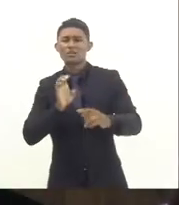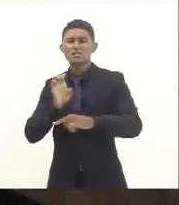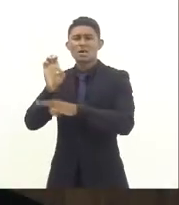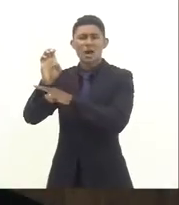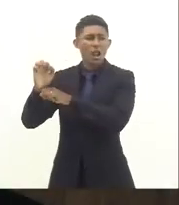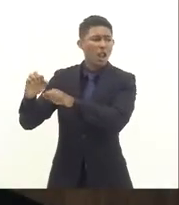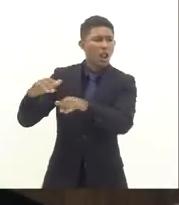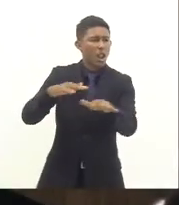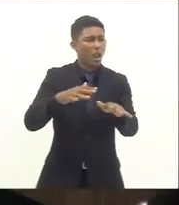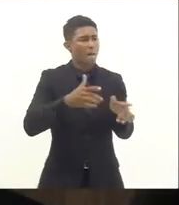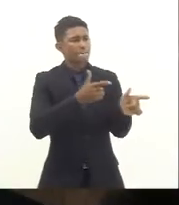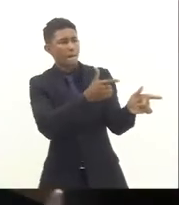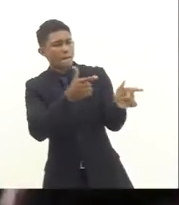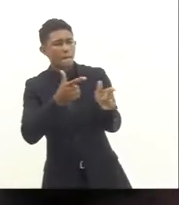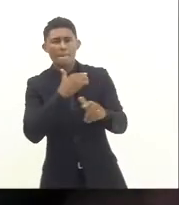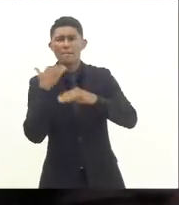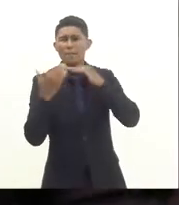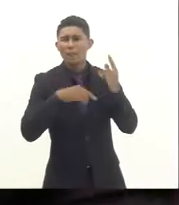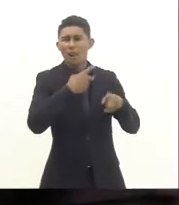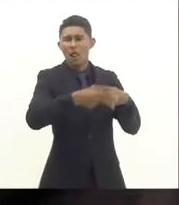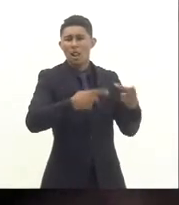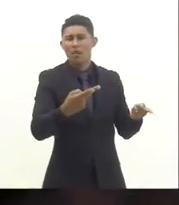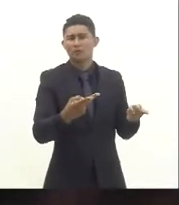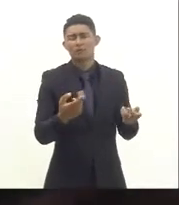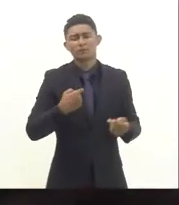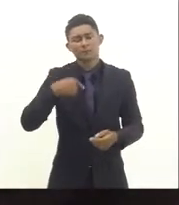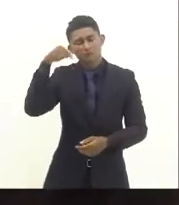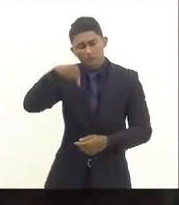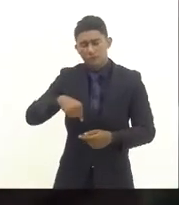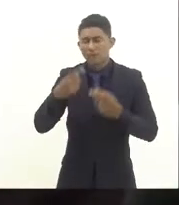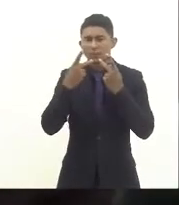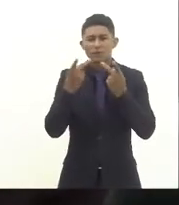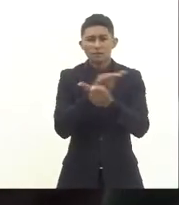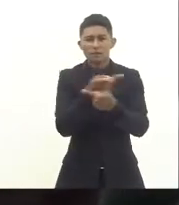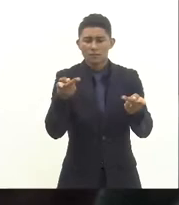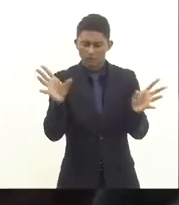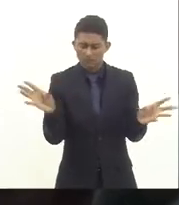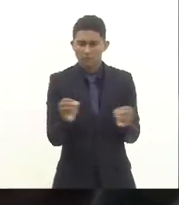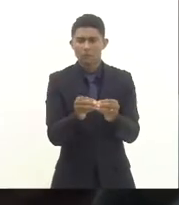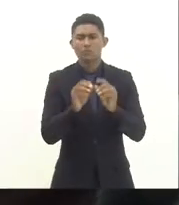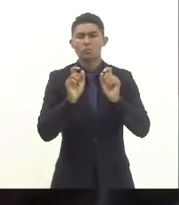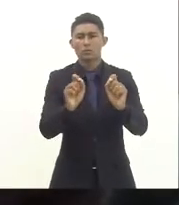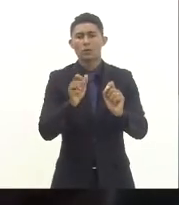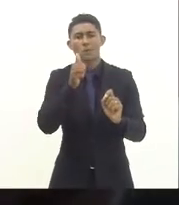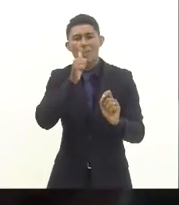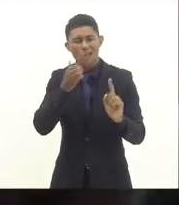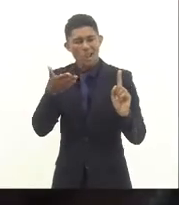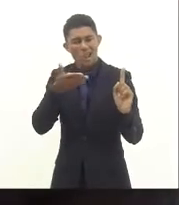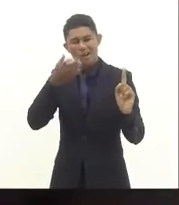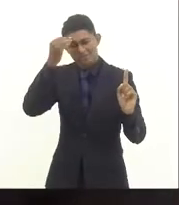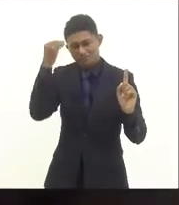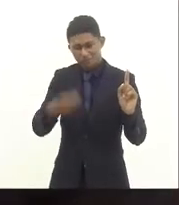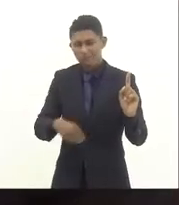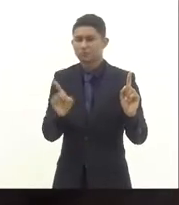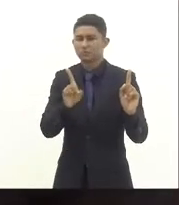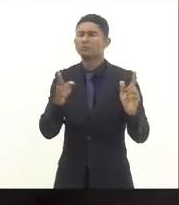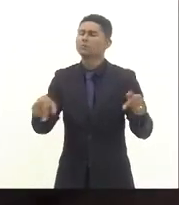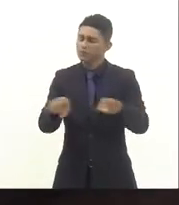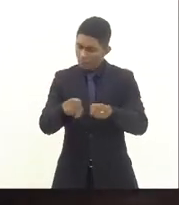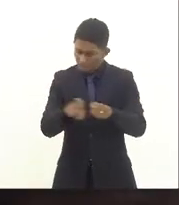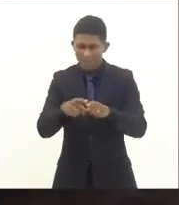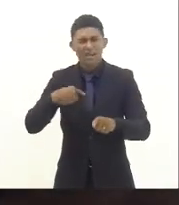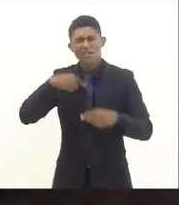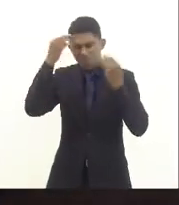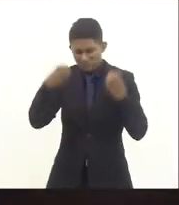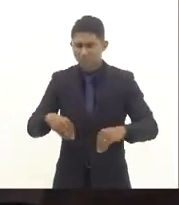estado brasileiro então termina que essa declaração de voto dizendo que se Benedita não desistiu eu